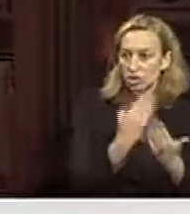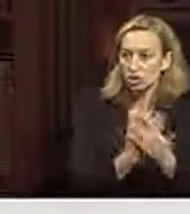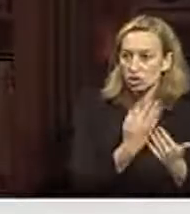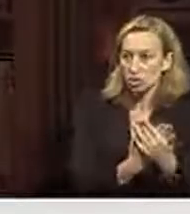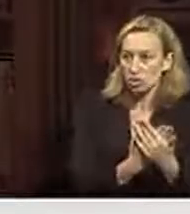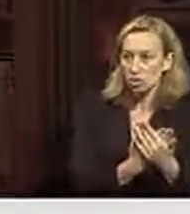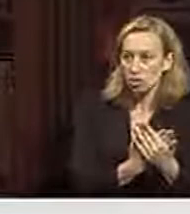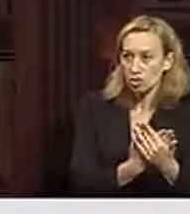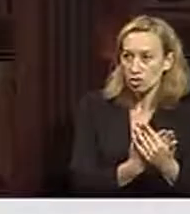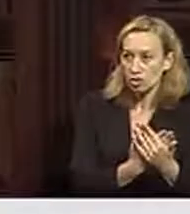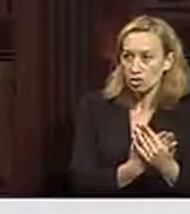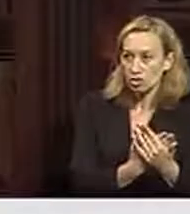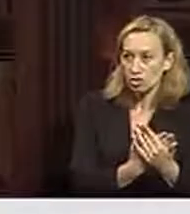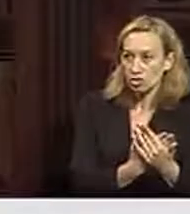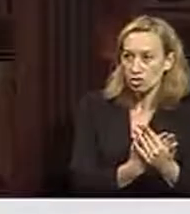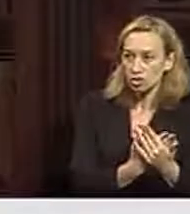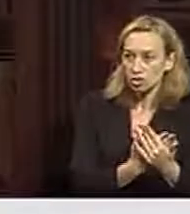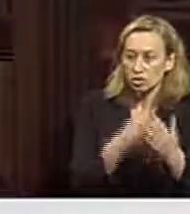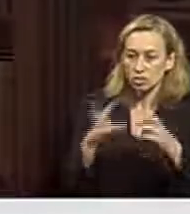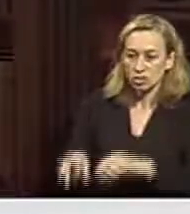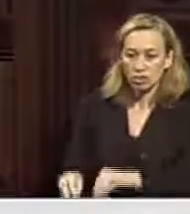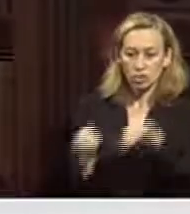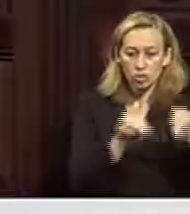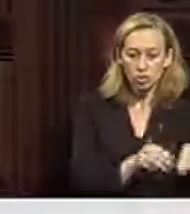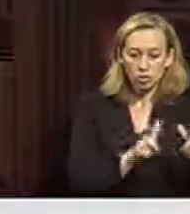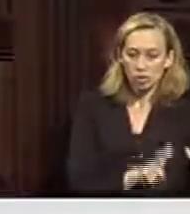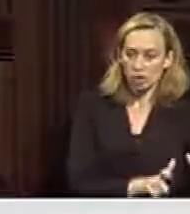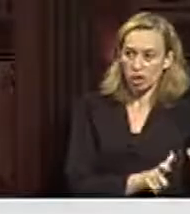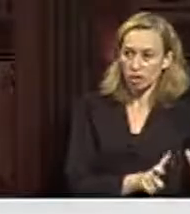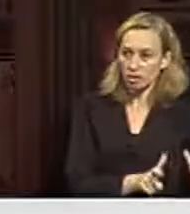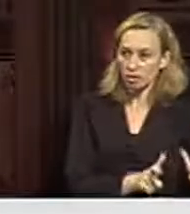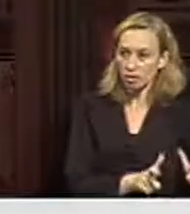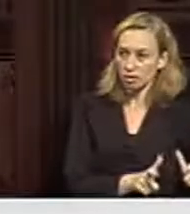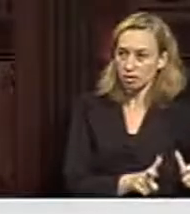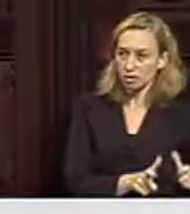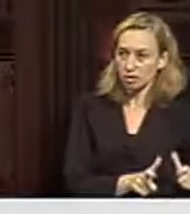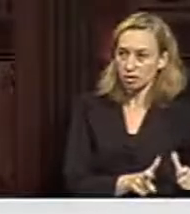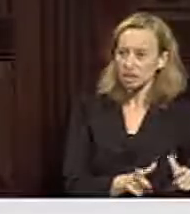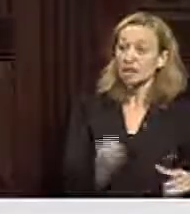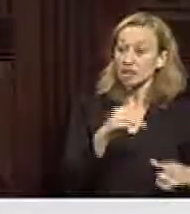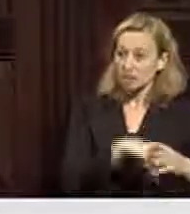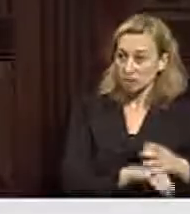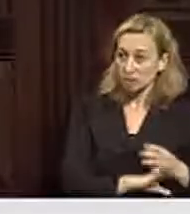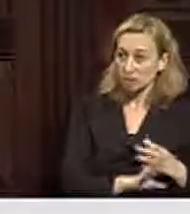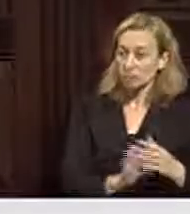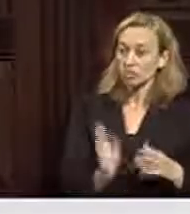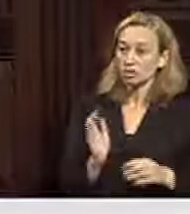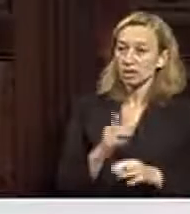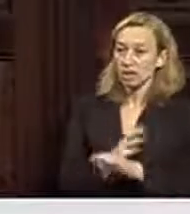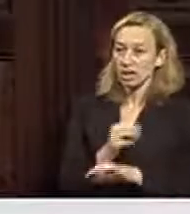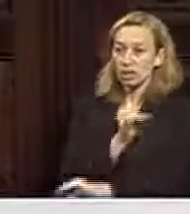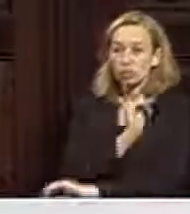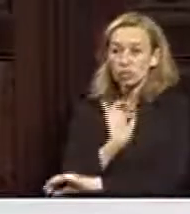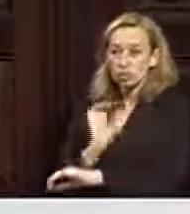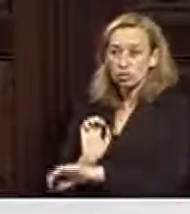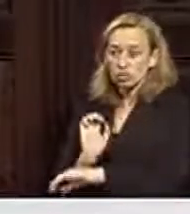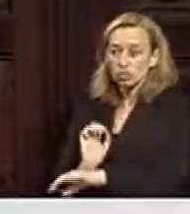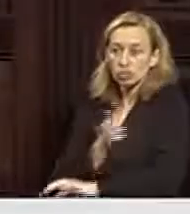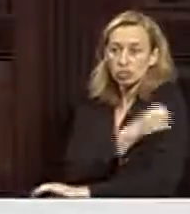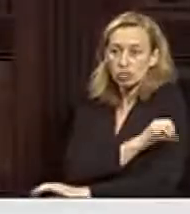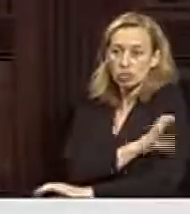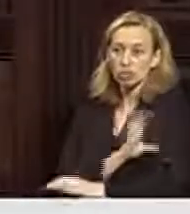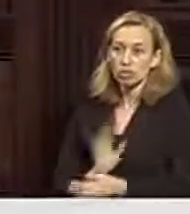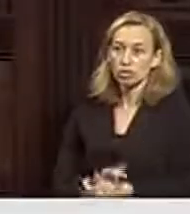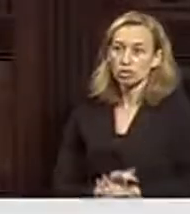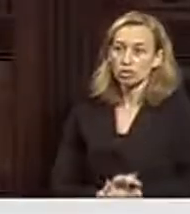pré-moduladas e instaladas em outro lugar, dentro da cidade do Rio de Janeiro. Haja vista que a Arena do